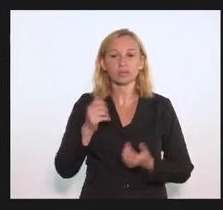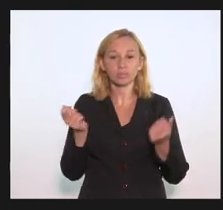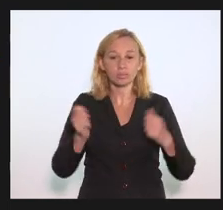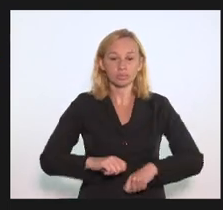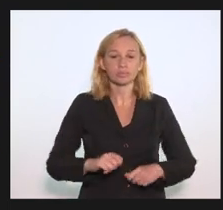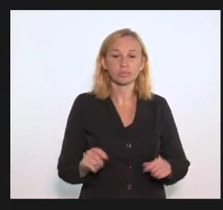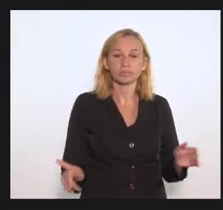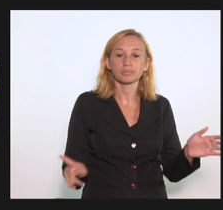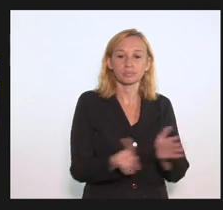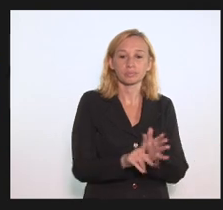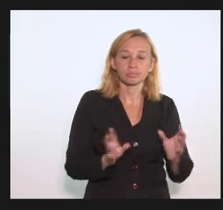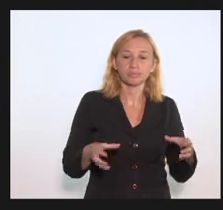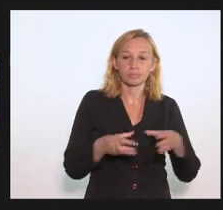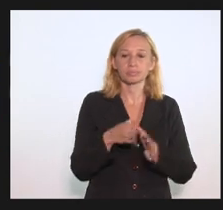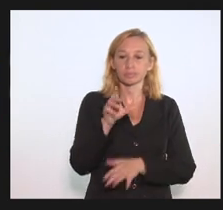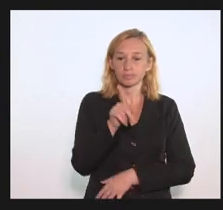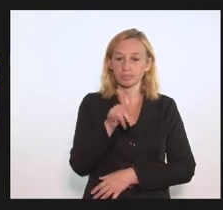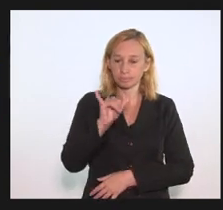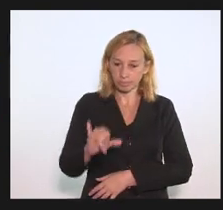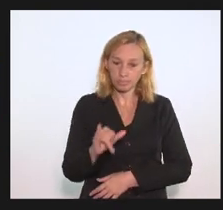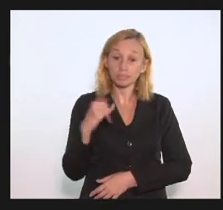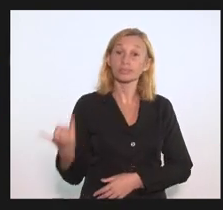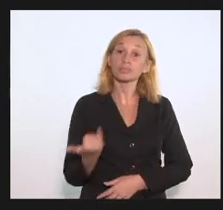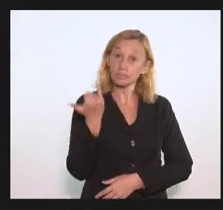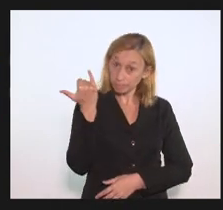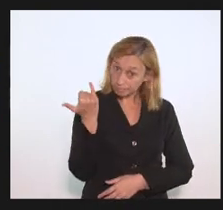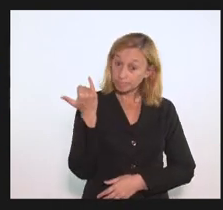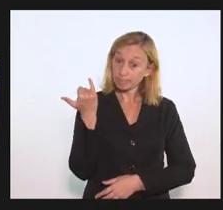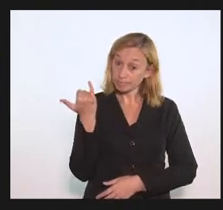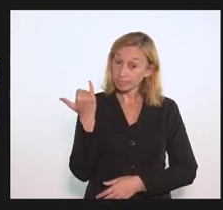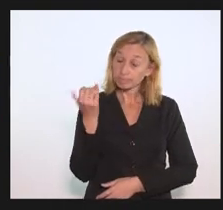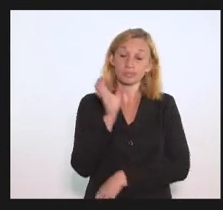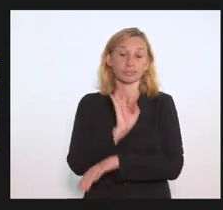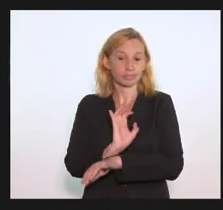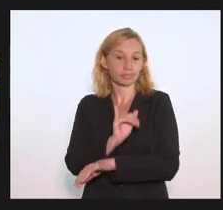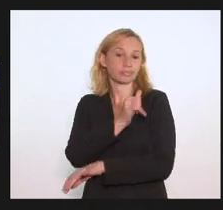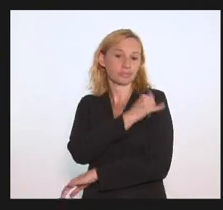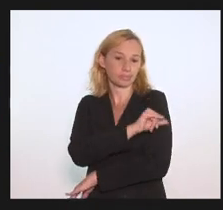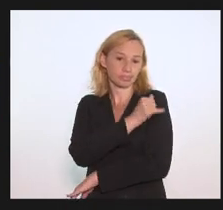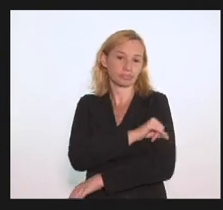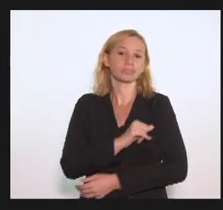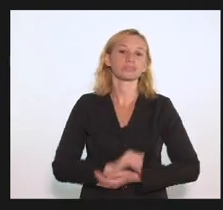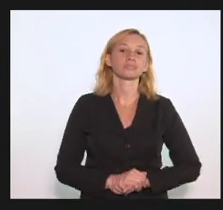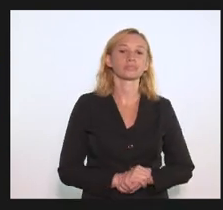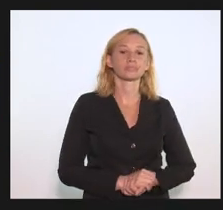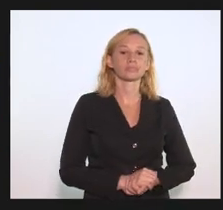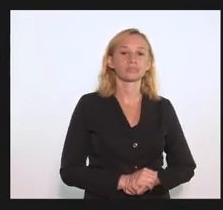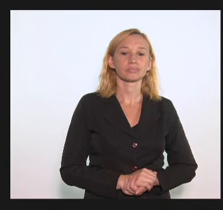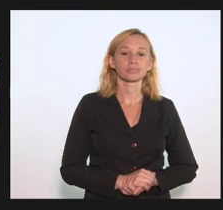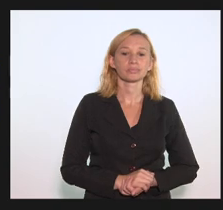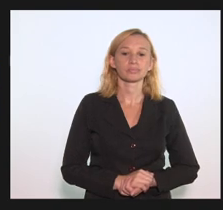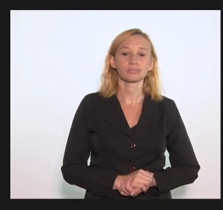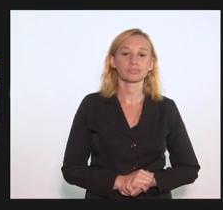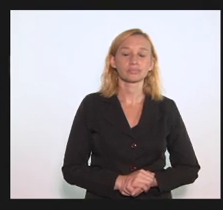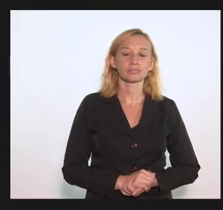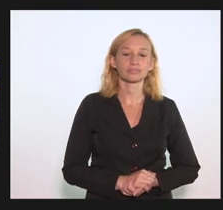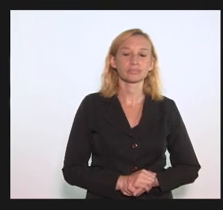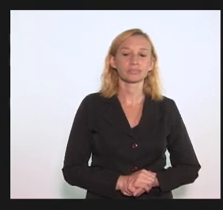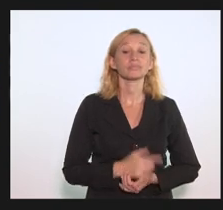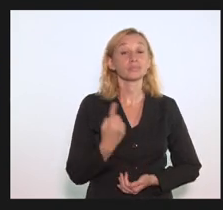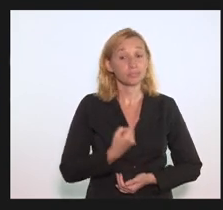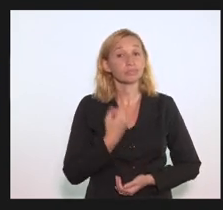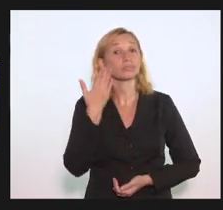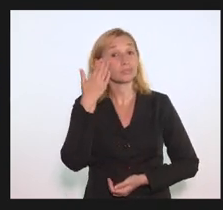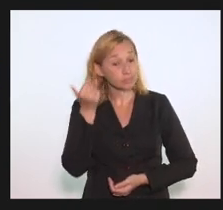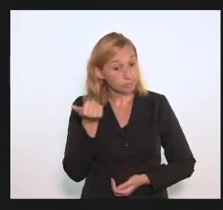fazendo parte de uma CPI tão importante para o Estado do Rio de Janeiro, né? A gente sabe